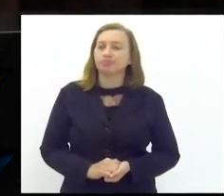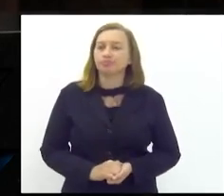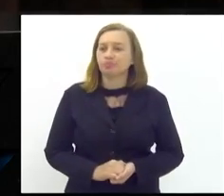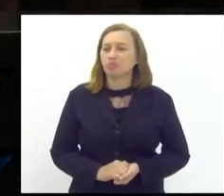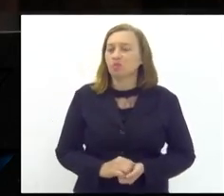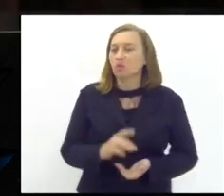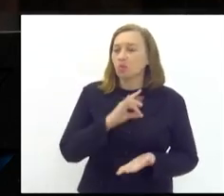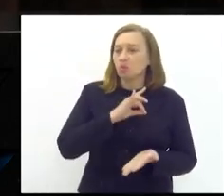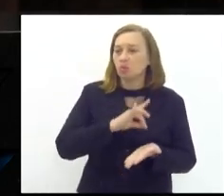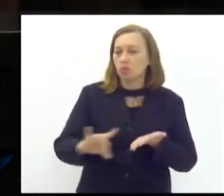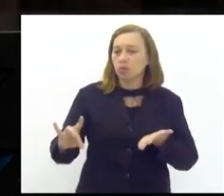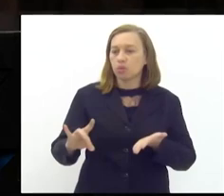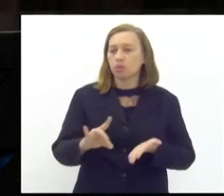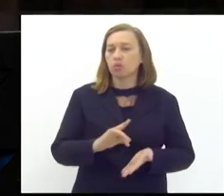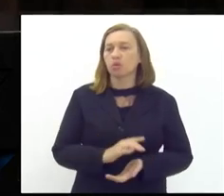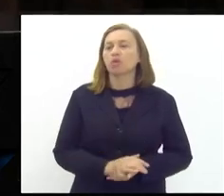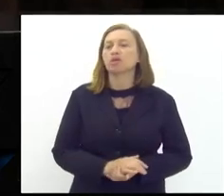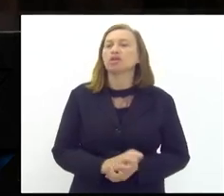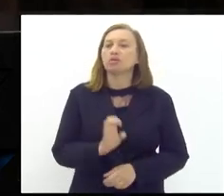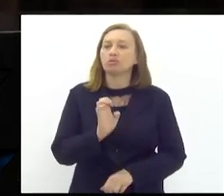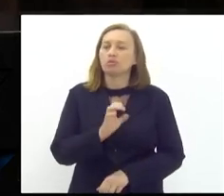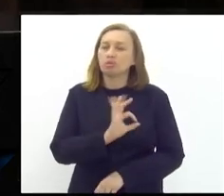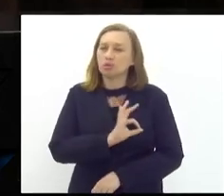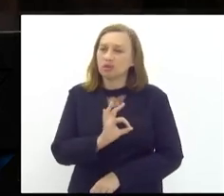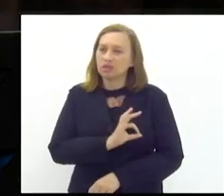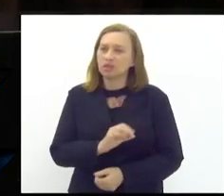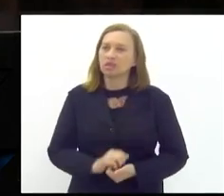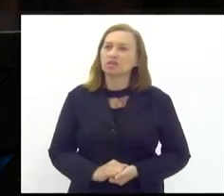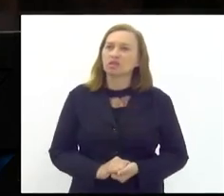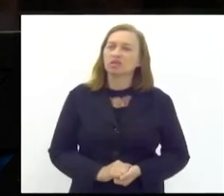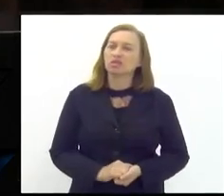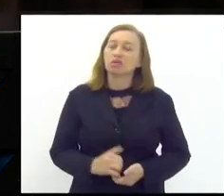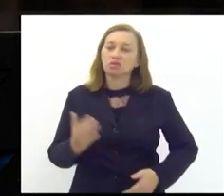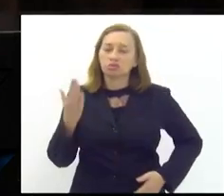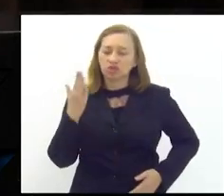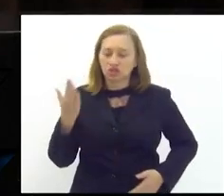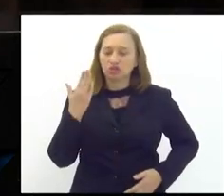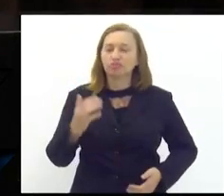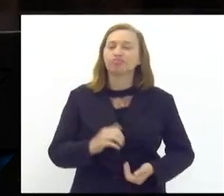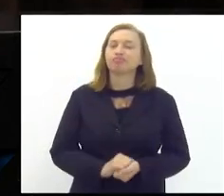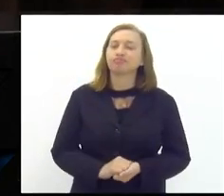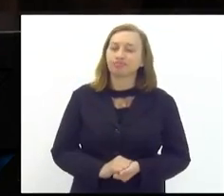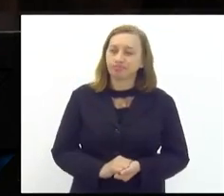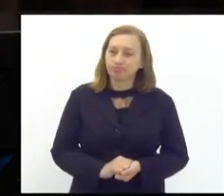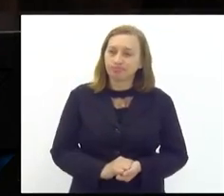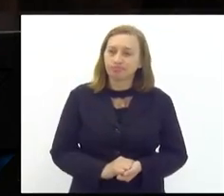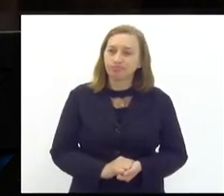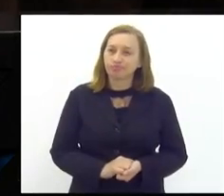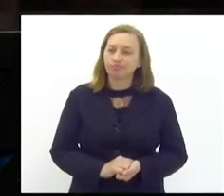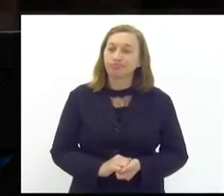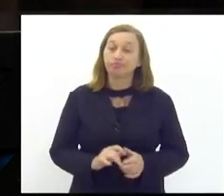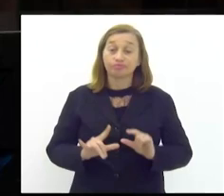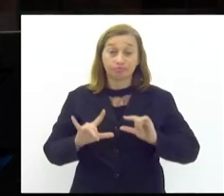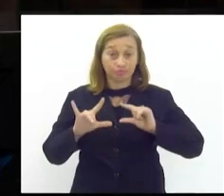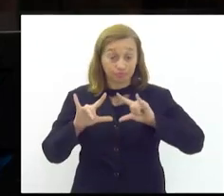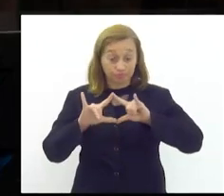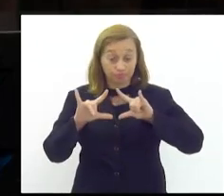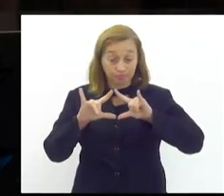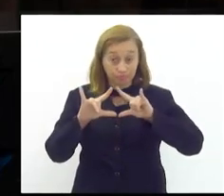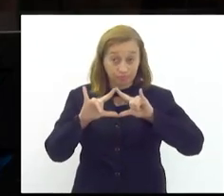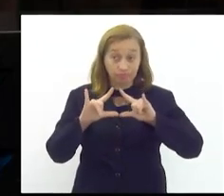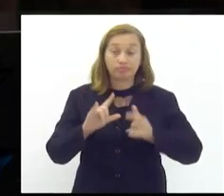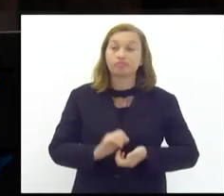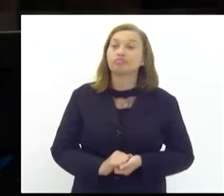o inimigo da polícia são os narcos traficantes são os milicianos